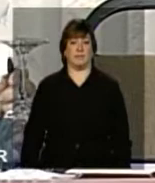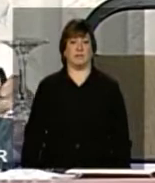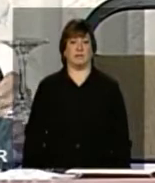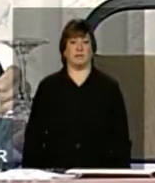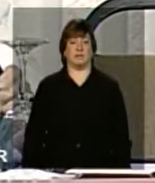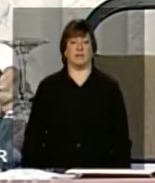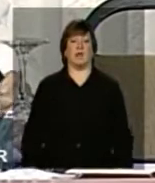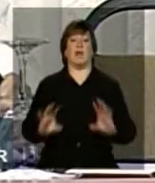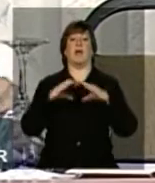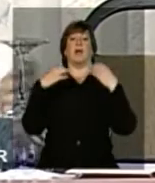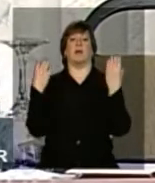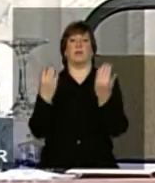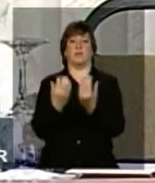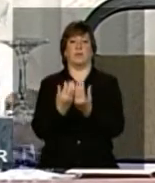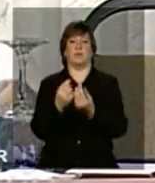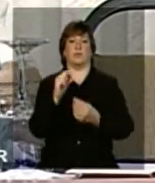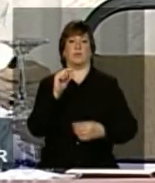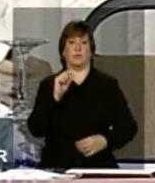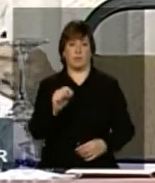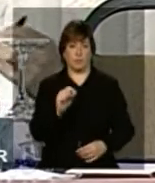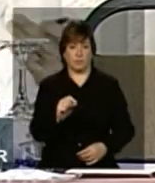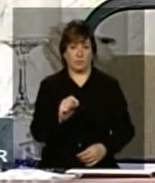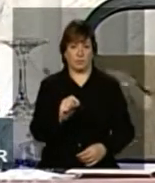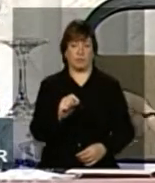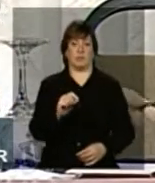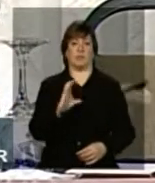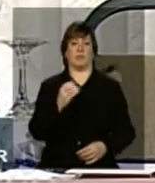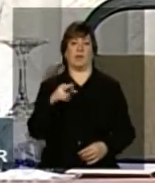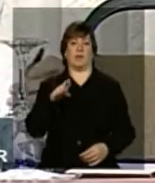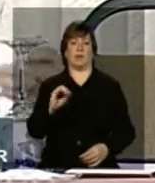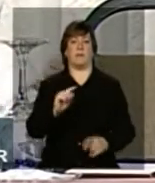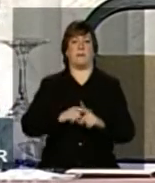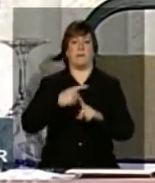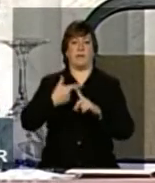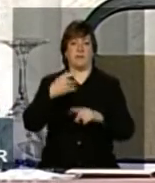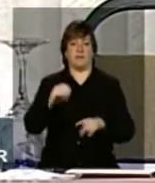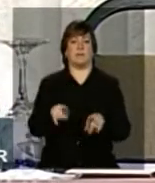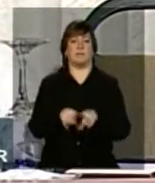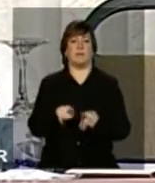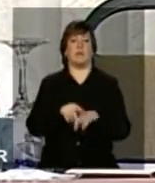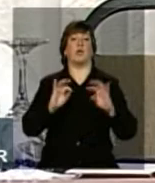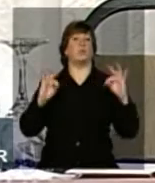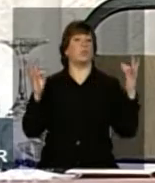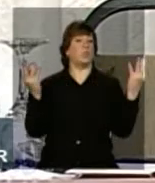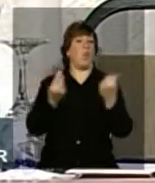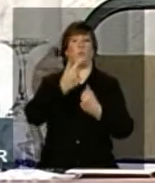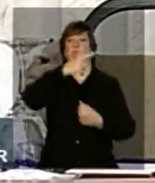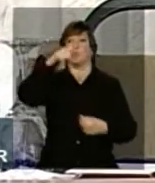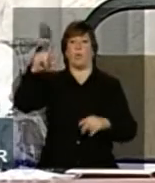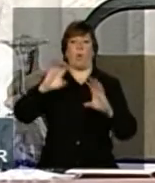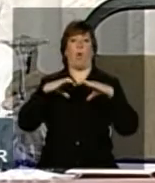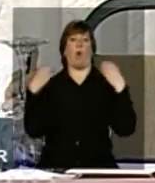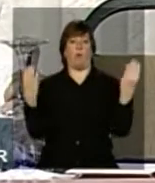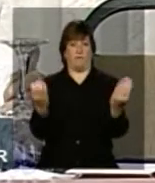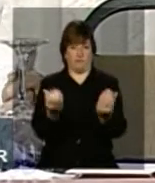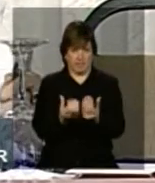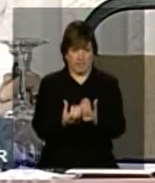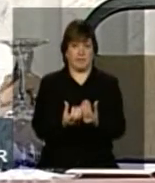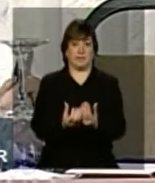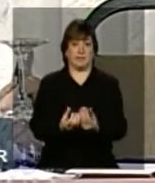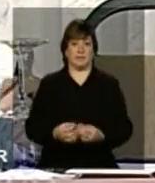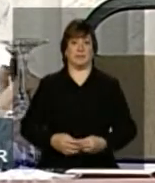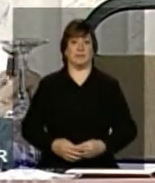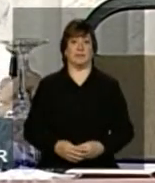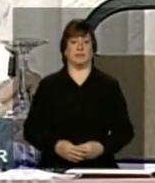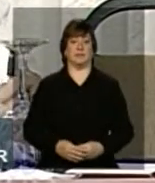à conferência de Cairo Mais 20, como faz de todas as outras conferências. E